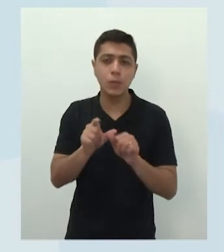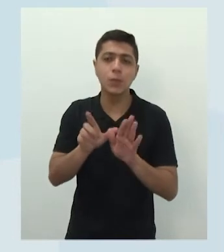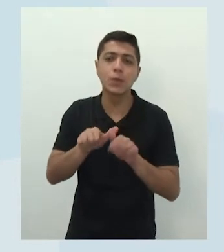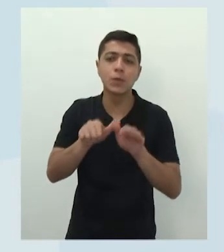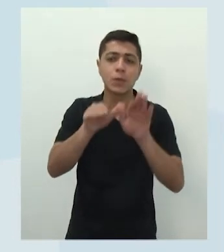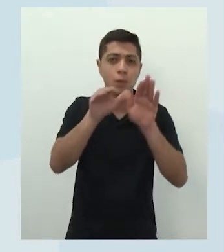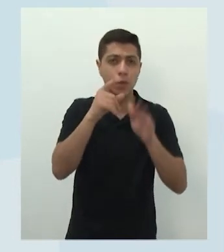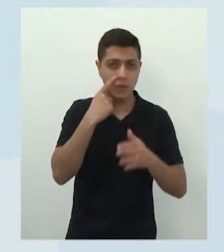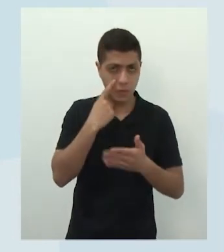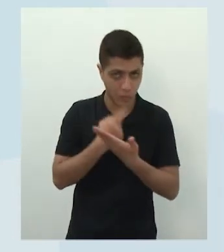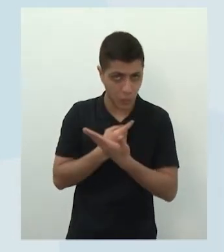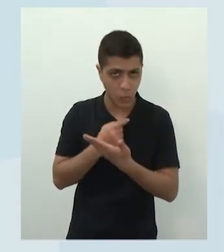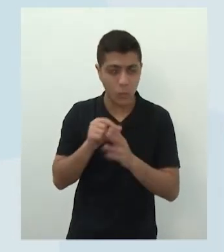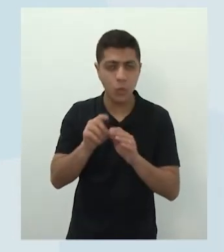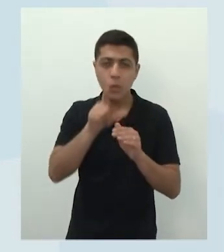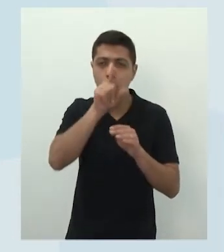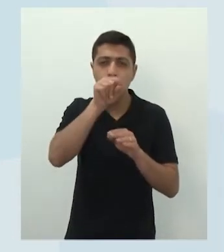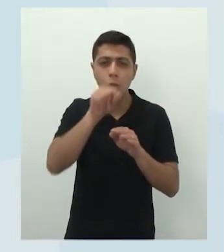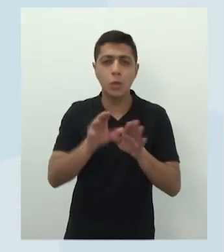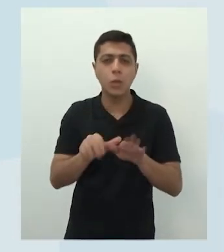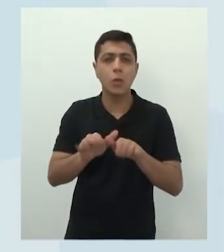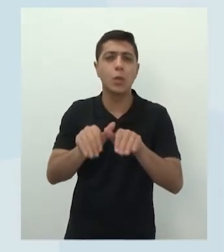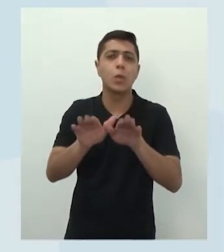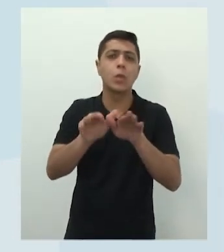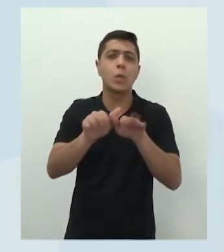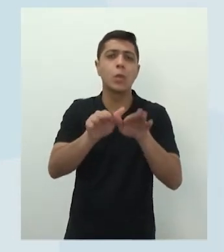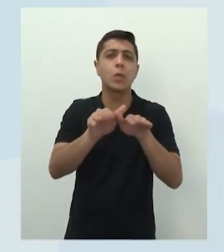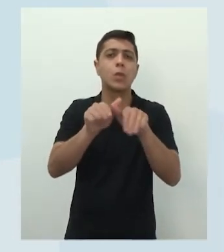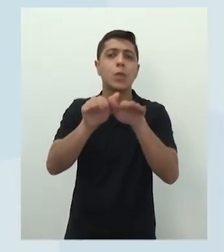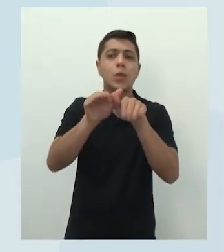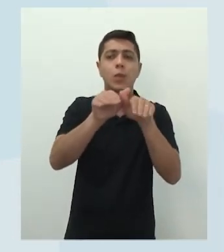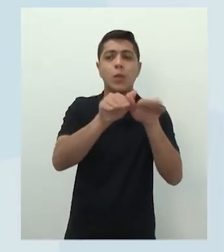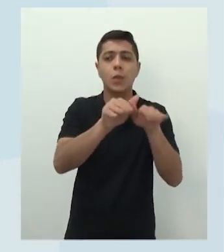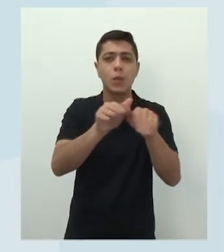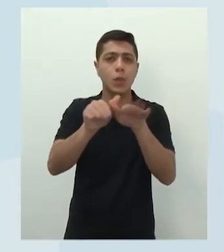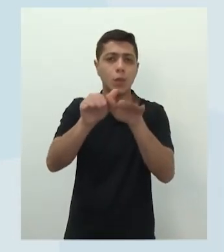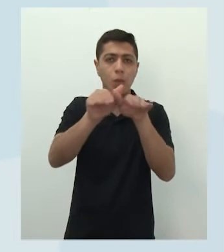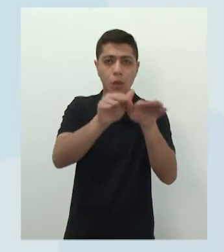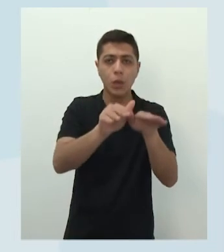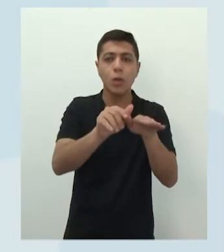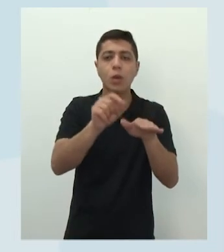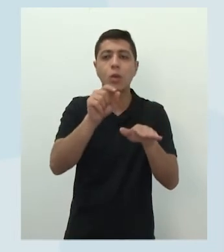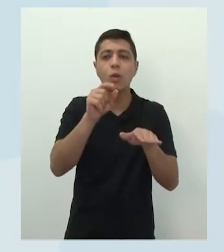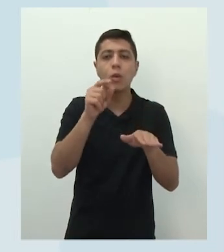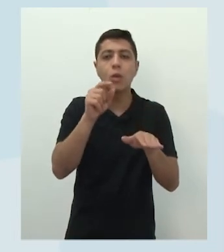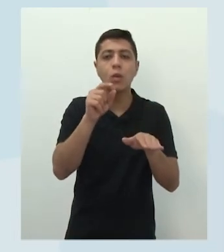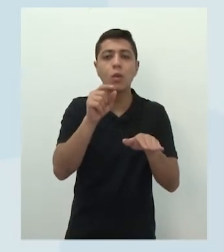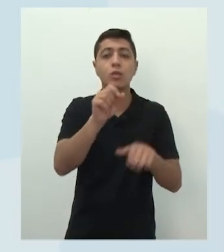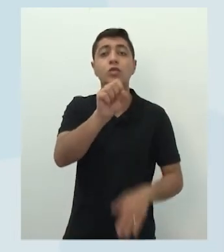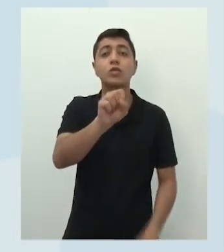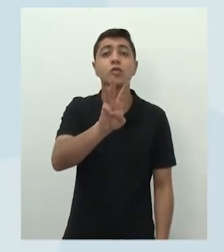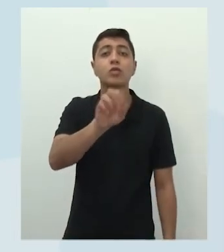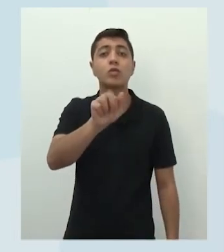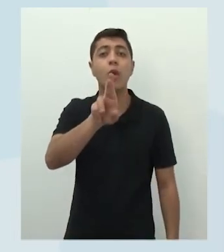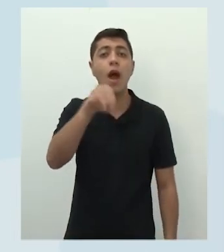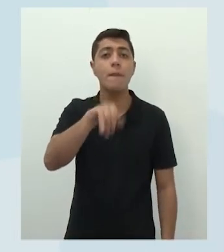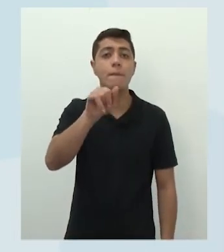muito bonita é o do swarming. Swarming, a tradução talvez mais bonita seja a tradução